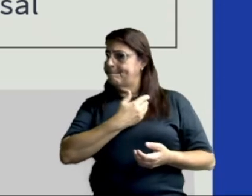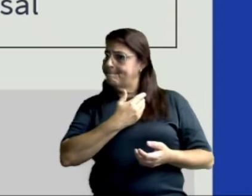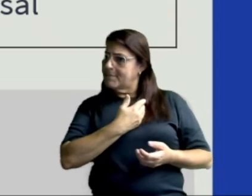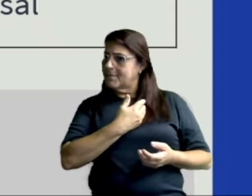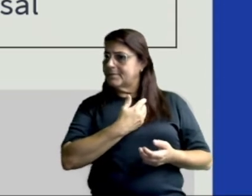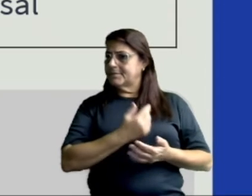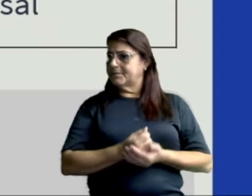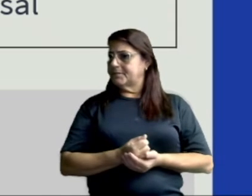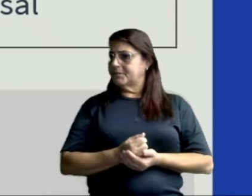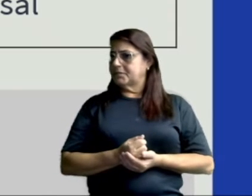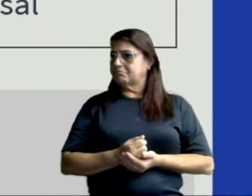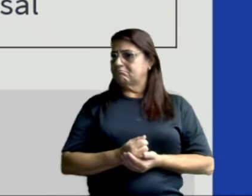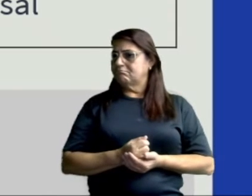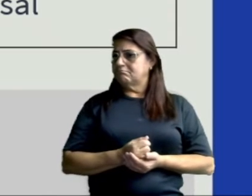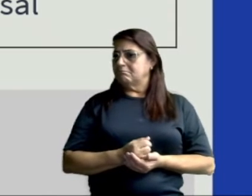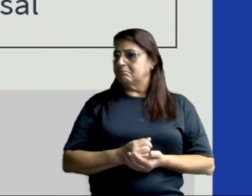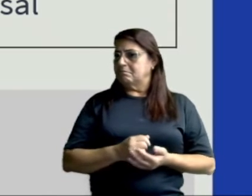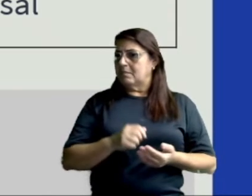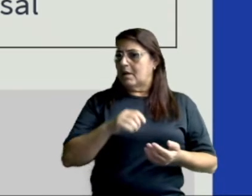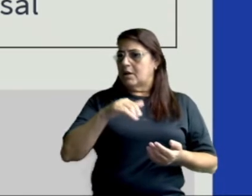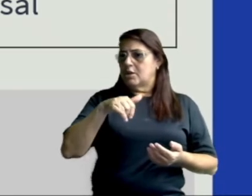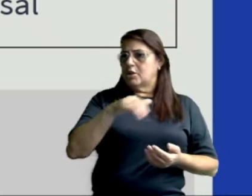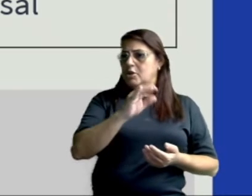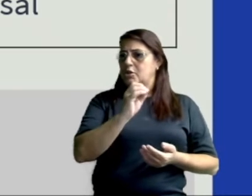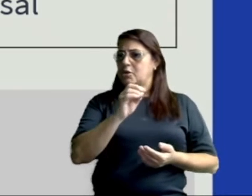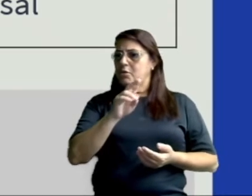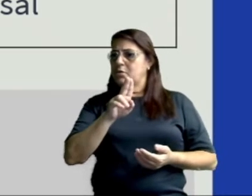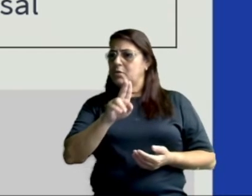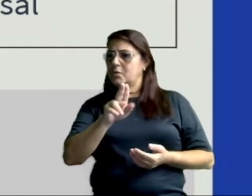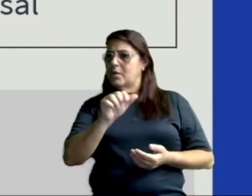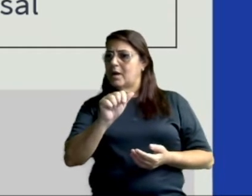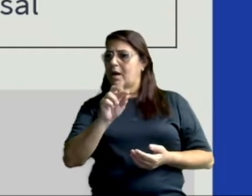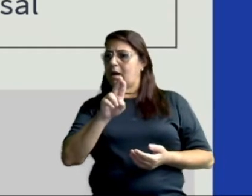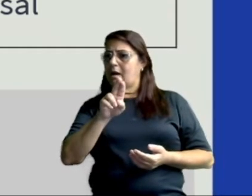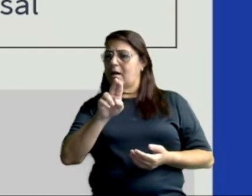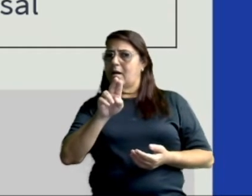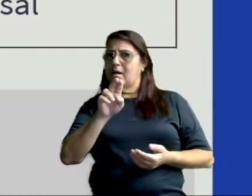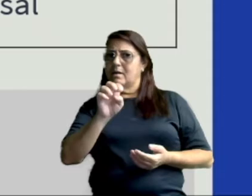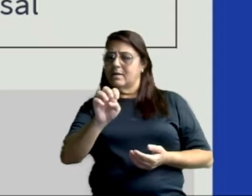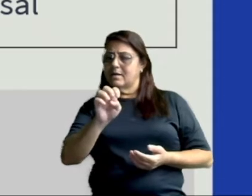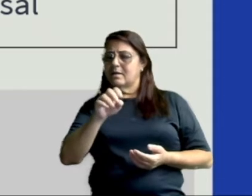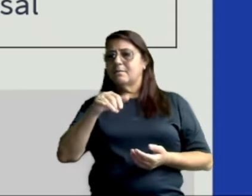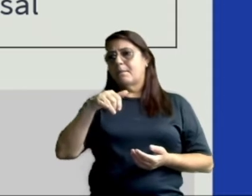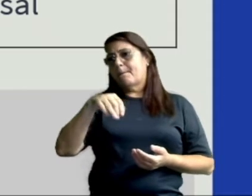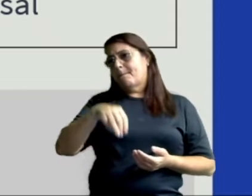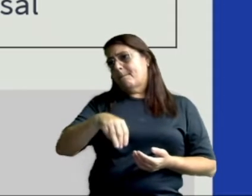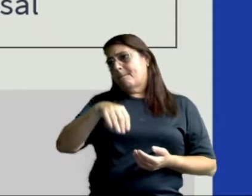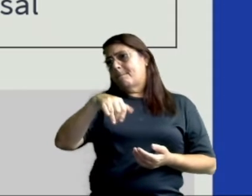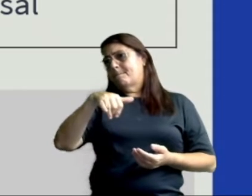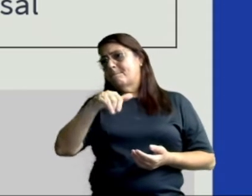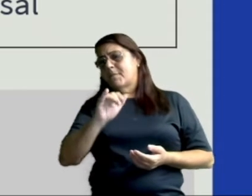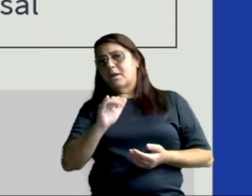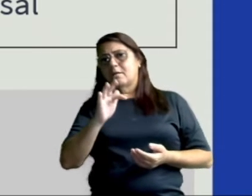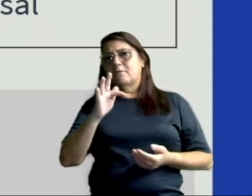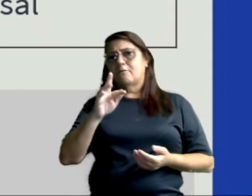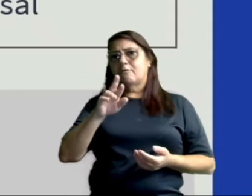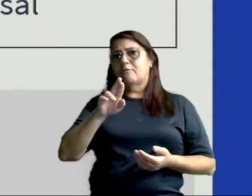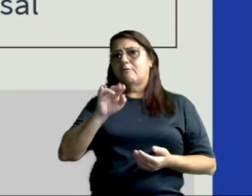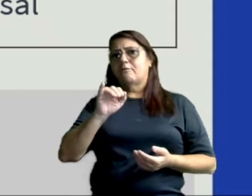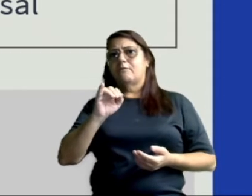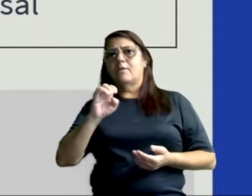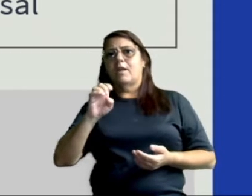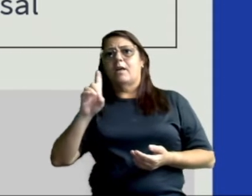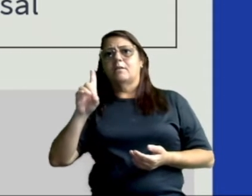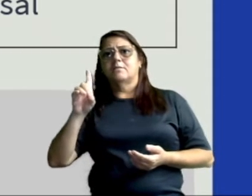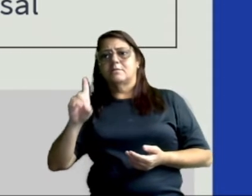tá? E no outro, you are my family, vocês são minha família. Eu poderia dizer aí, você é